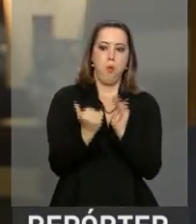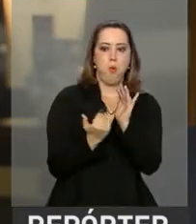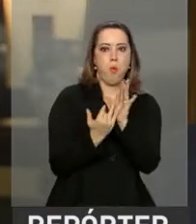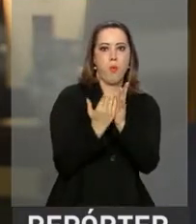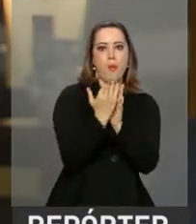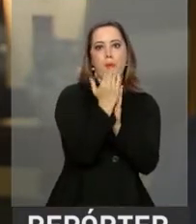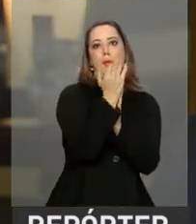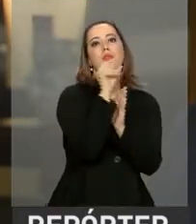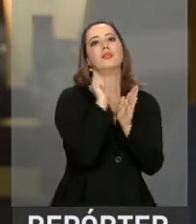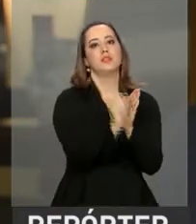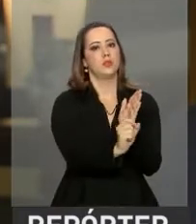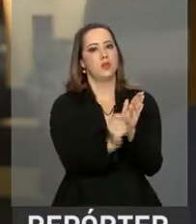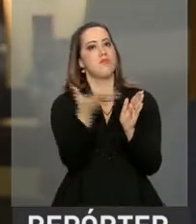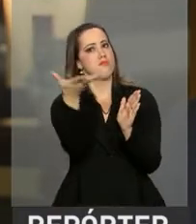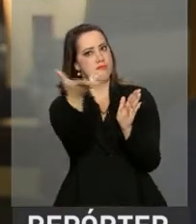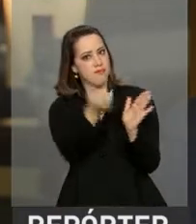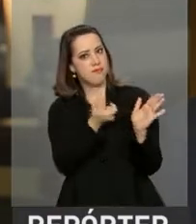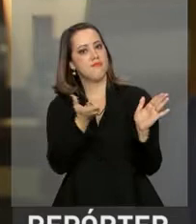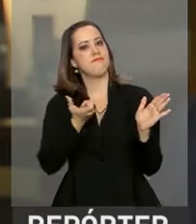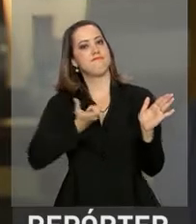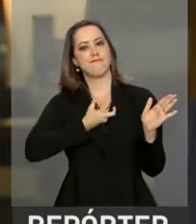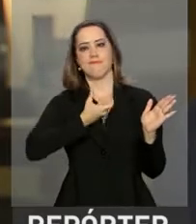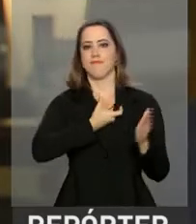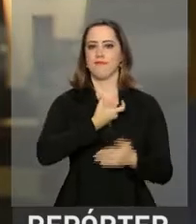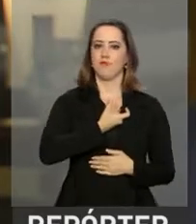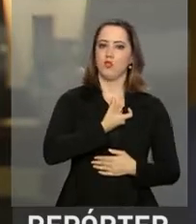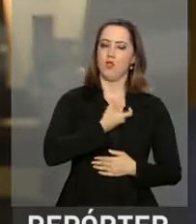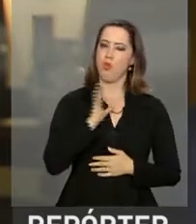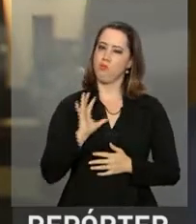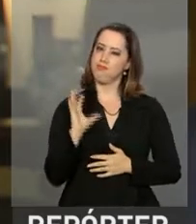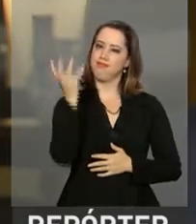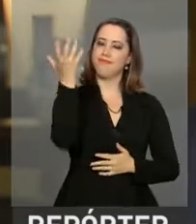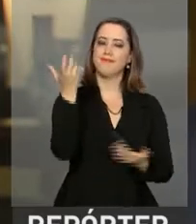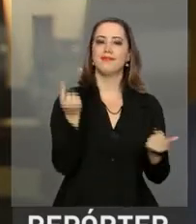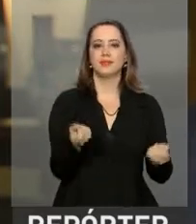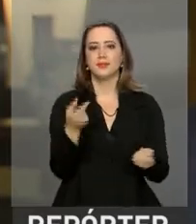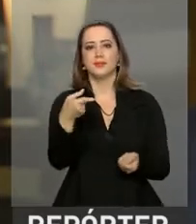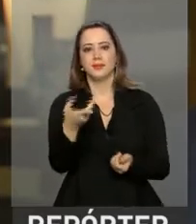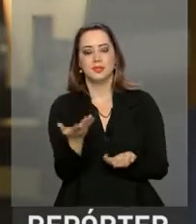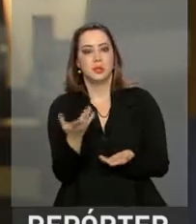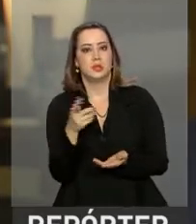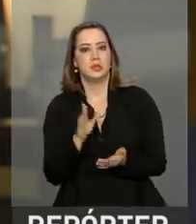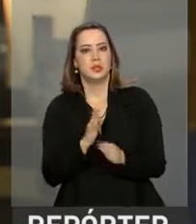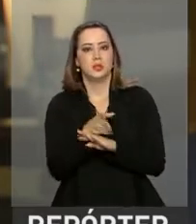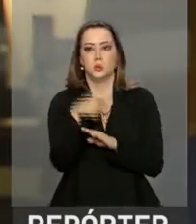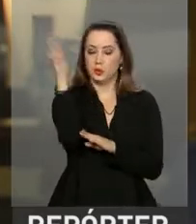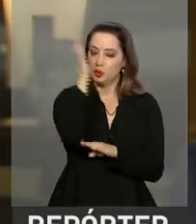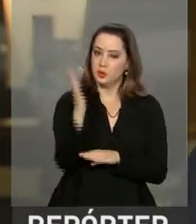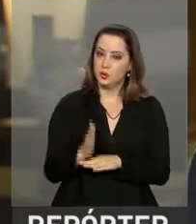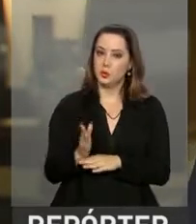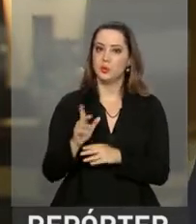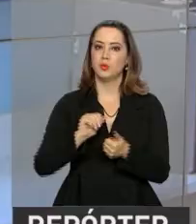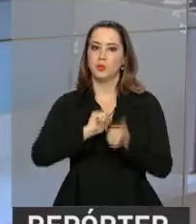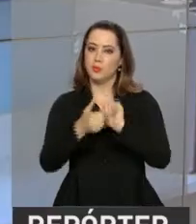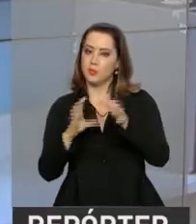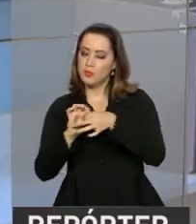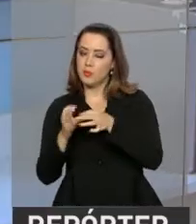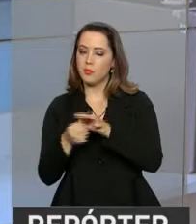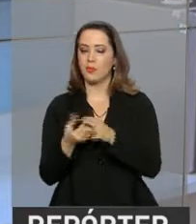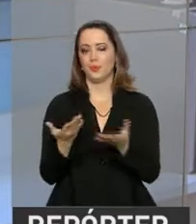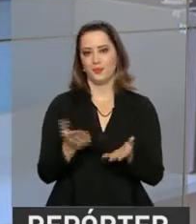nas conquistas nas medalhas no sucesso do da participação do brasil nos jogos olímpicos